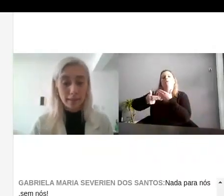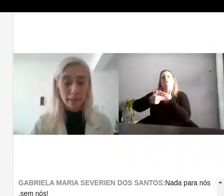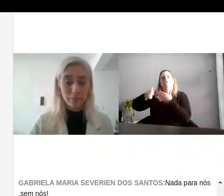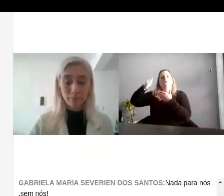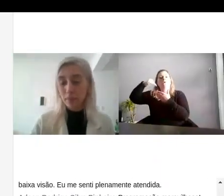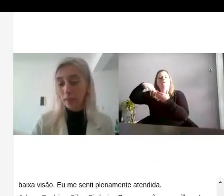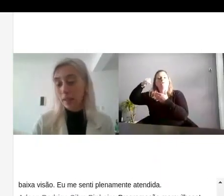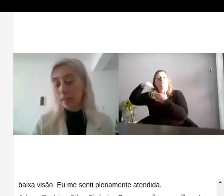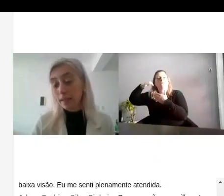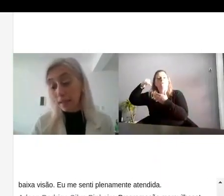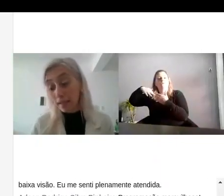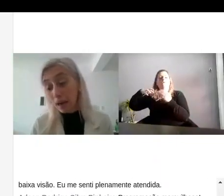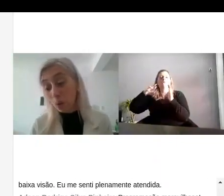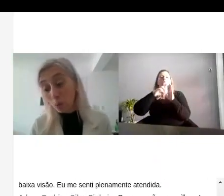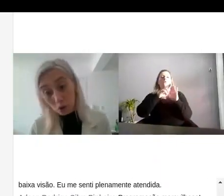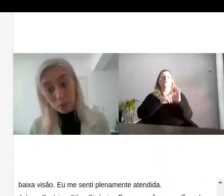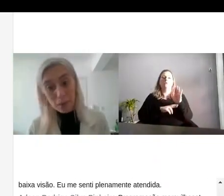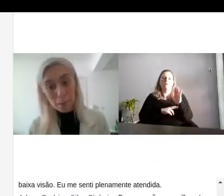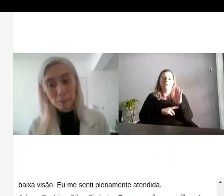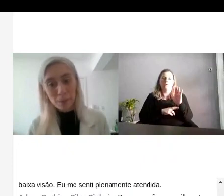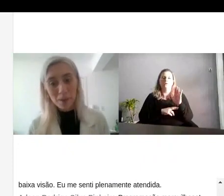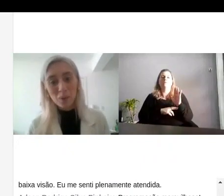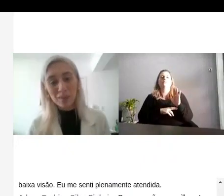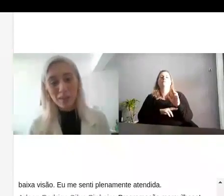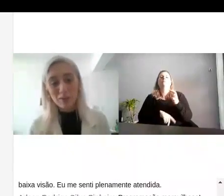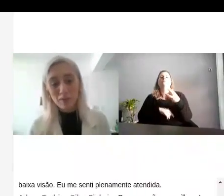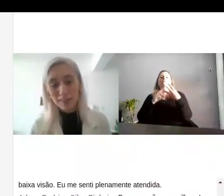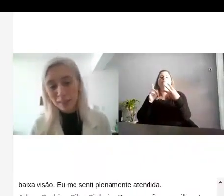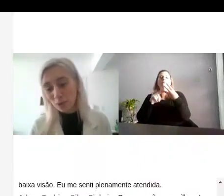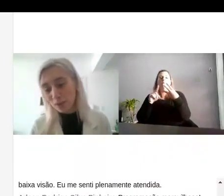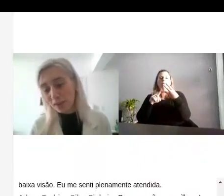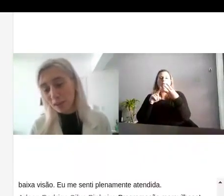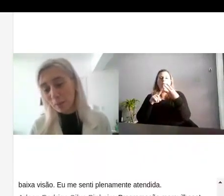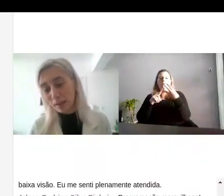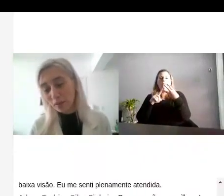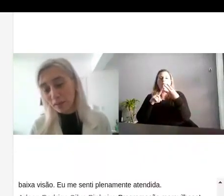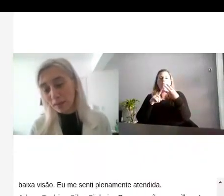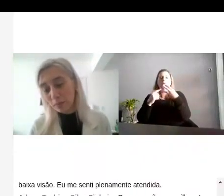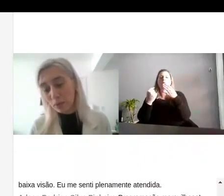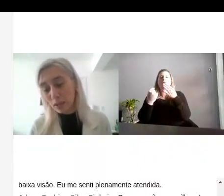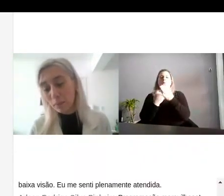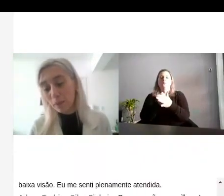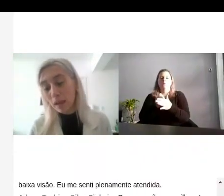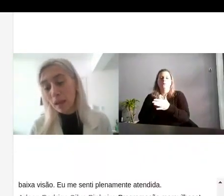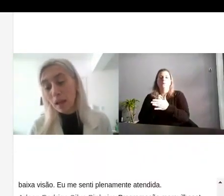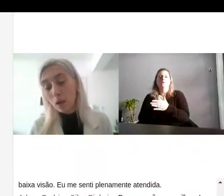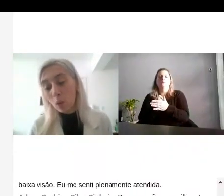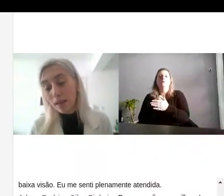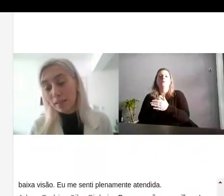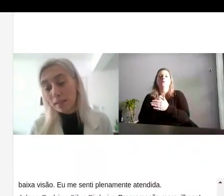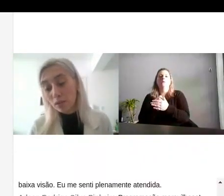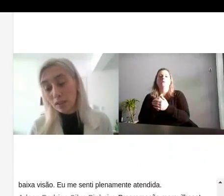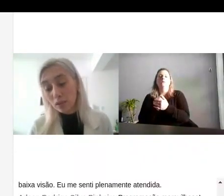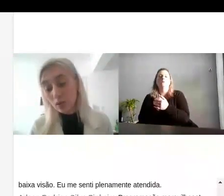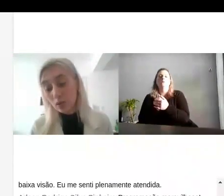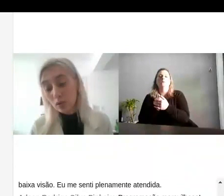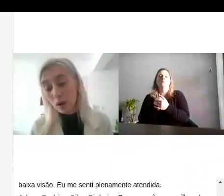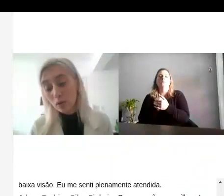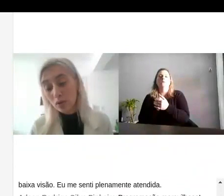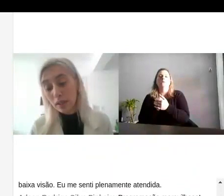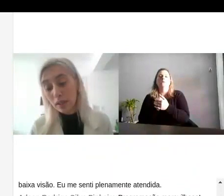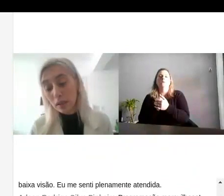Grata. E aí, a última pergunta que eu vou fazer hoje, também é do Facebook. Quais associações